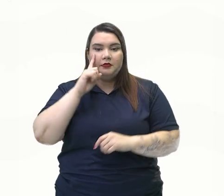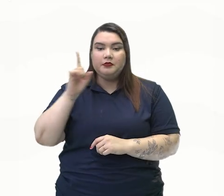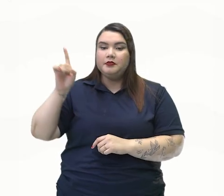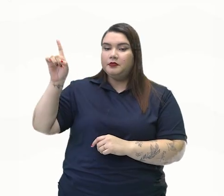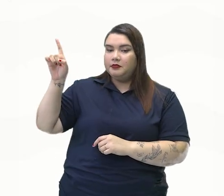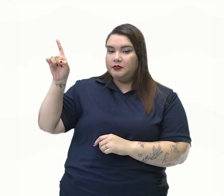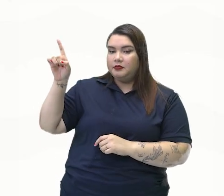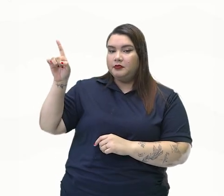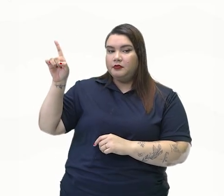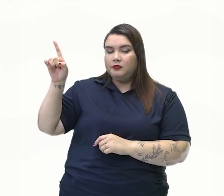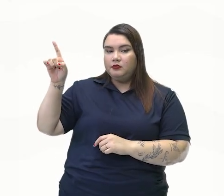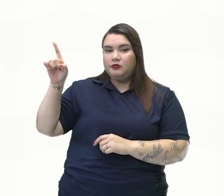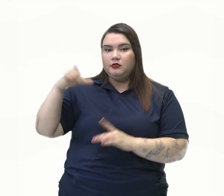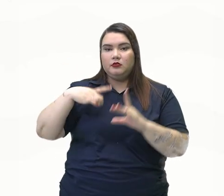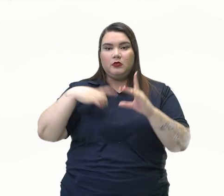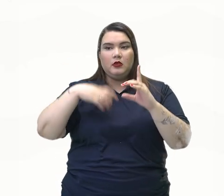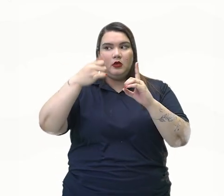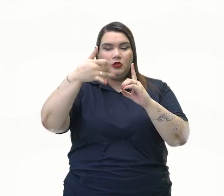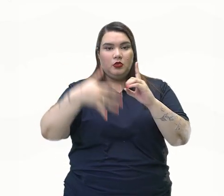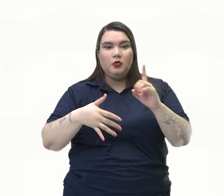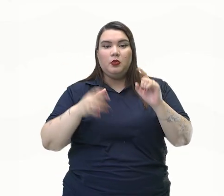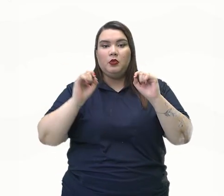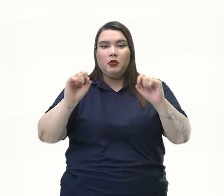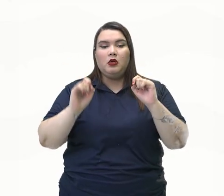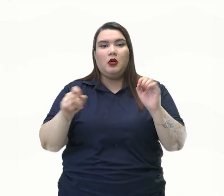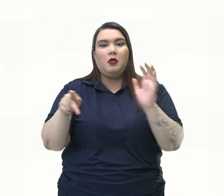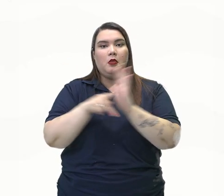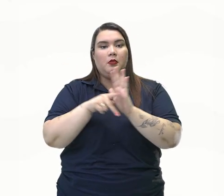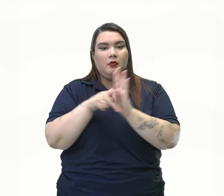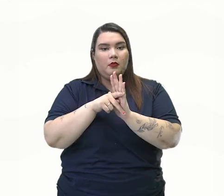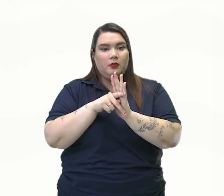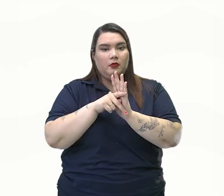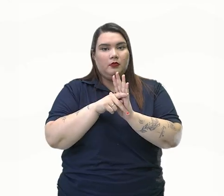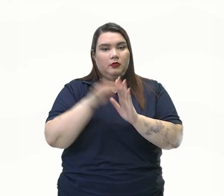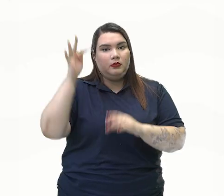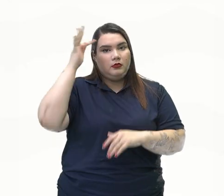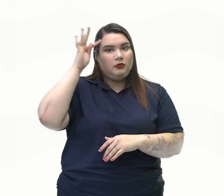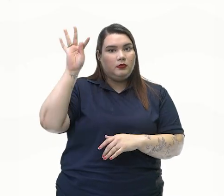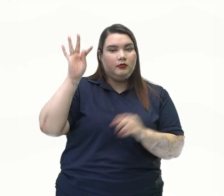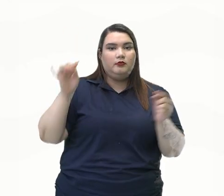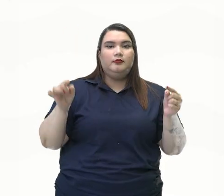A reflexão regular, descrito por quem? Pelas leis da